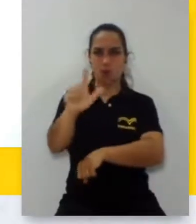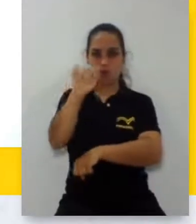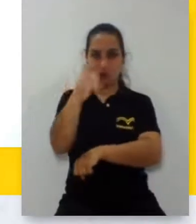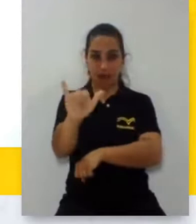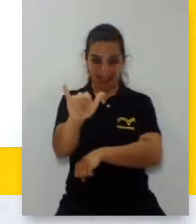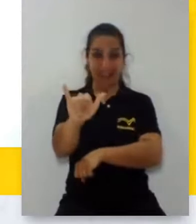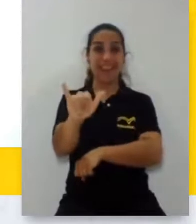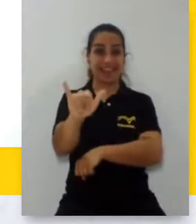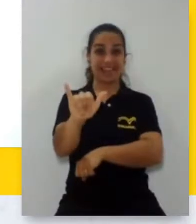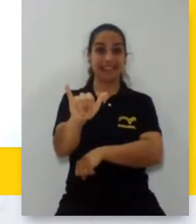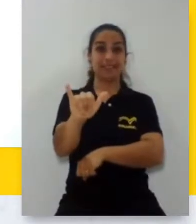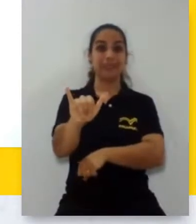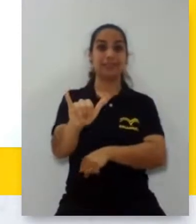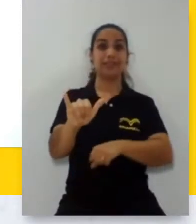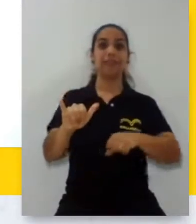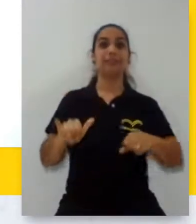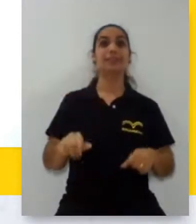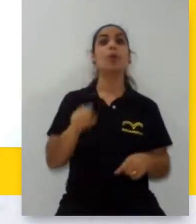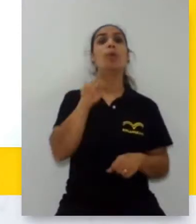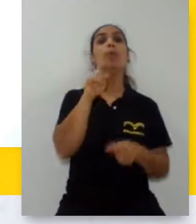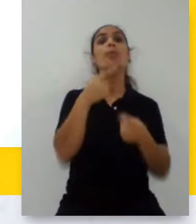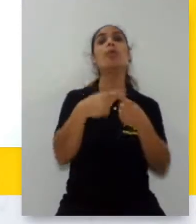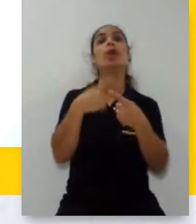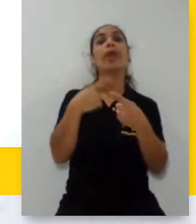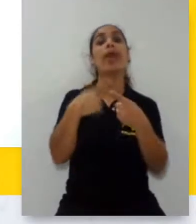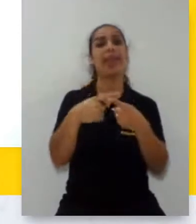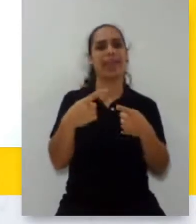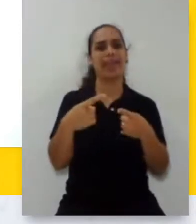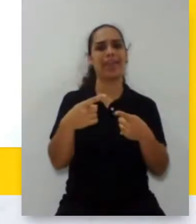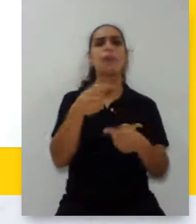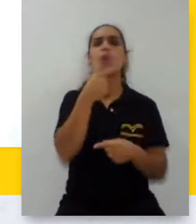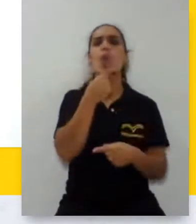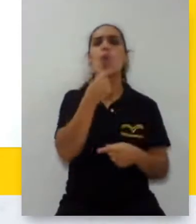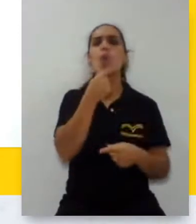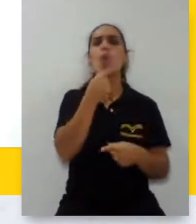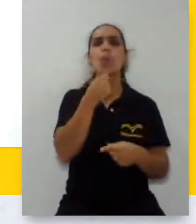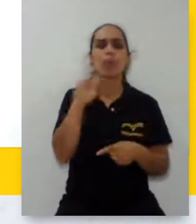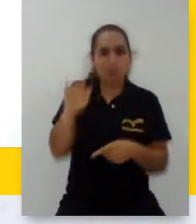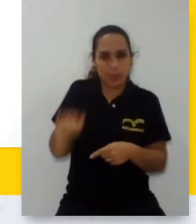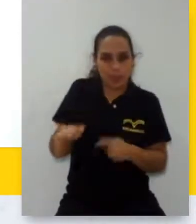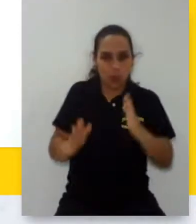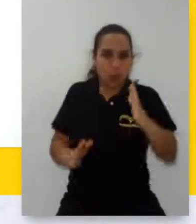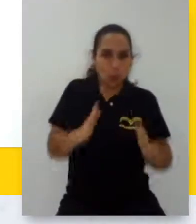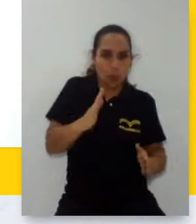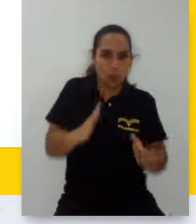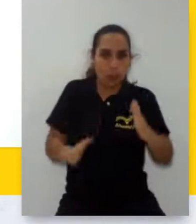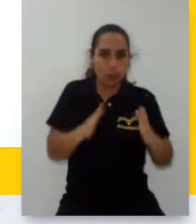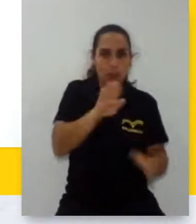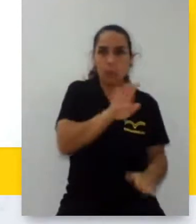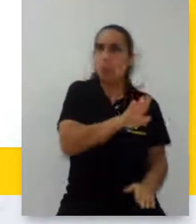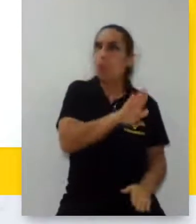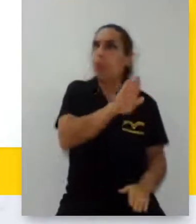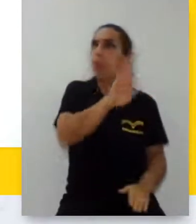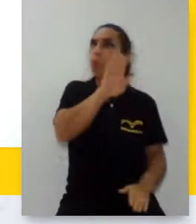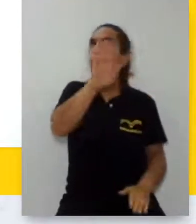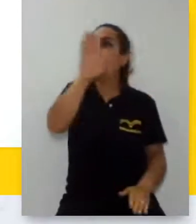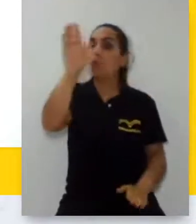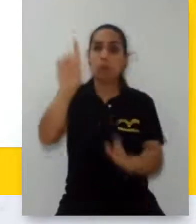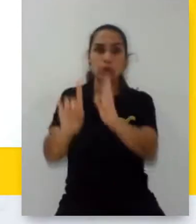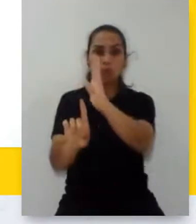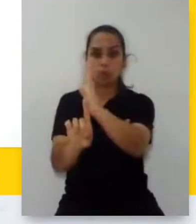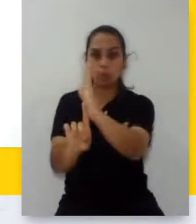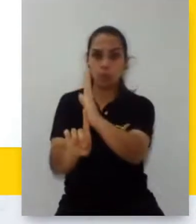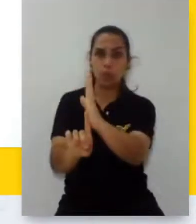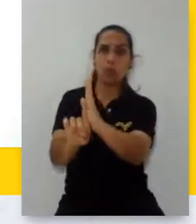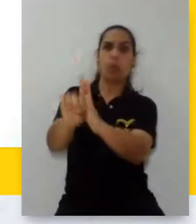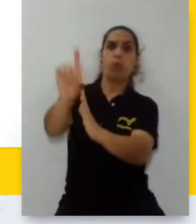mundo gordinho lá. Por quê? Porque se você não faz atividade física, vai ter diversas complicações do teu organismo. Você vai... Por quê? Eu falei para